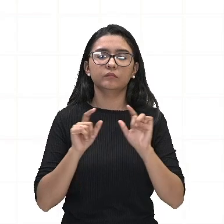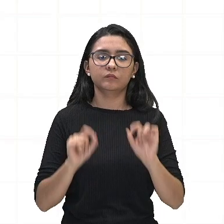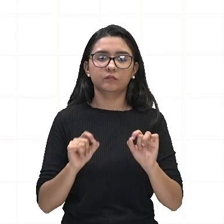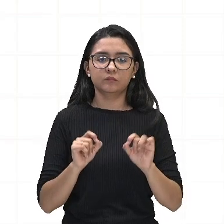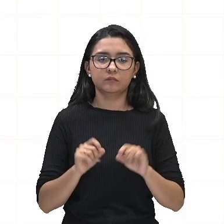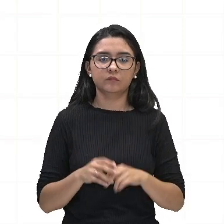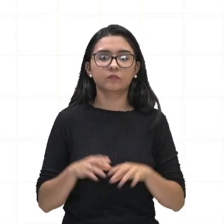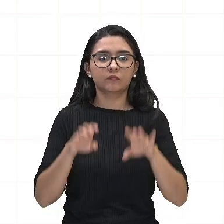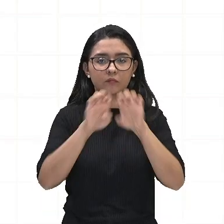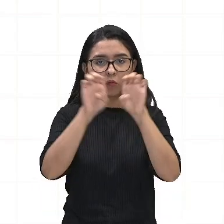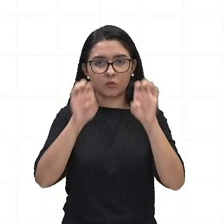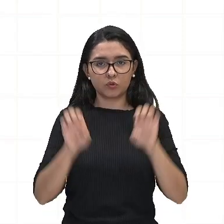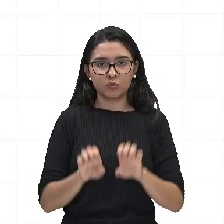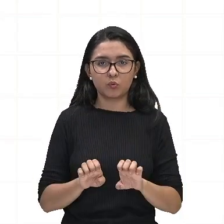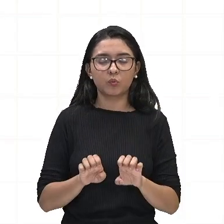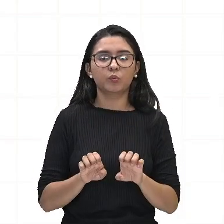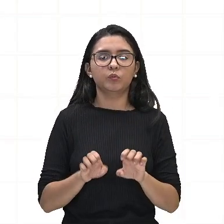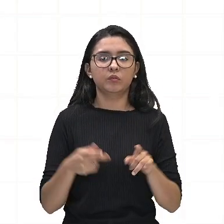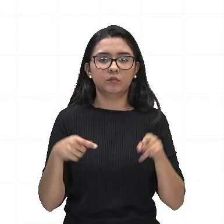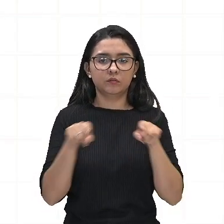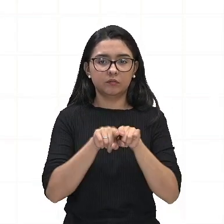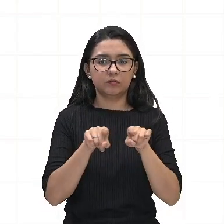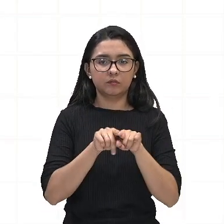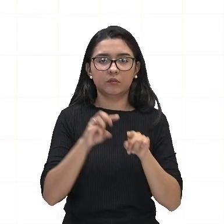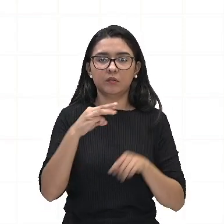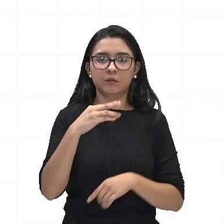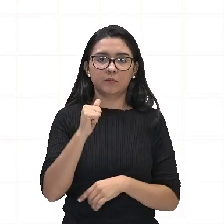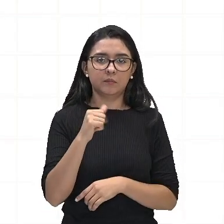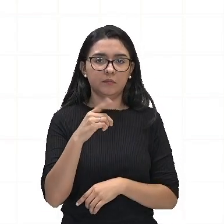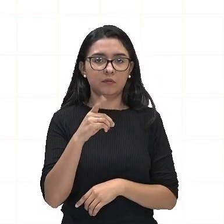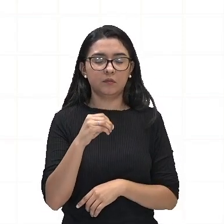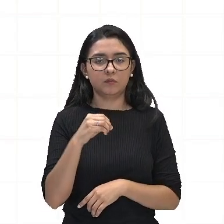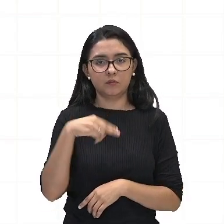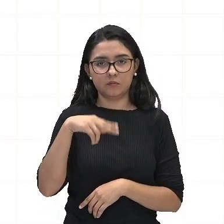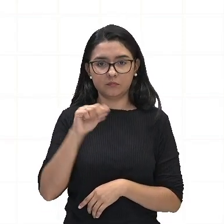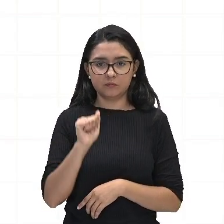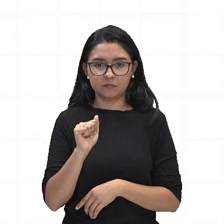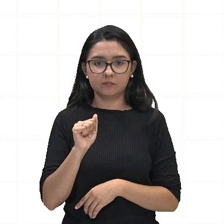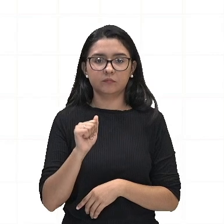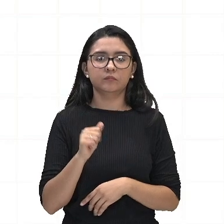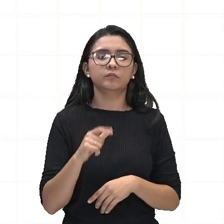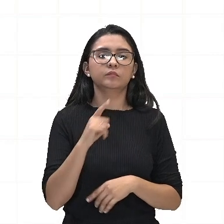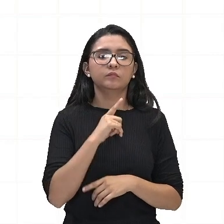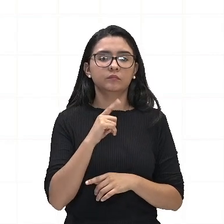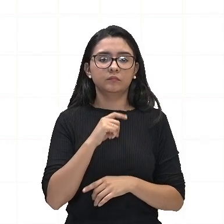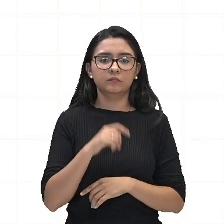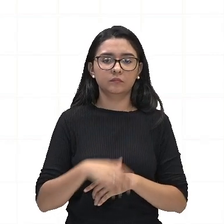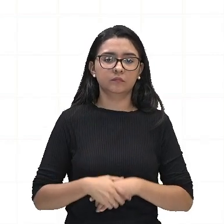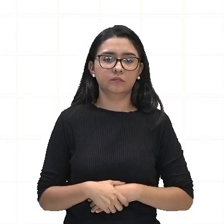e as esculturas A Madonna da Escada, em 1492, Pietà,